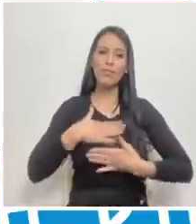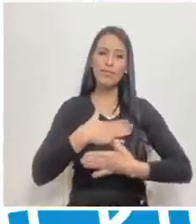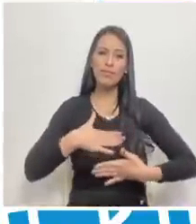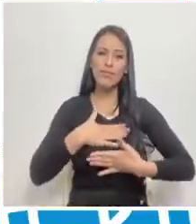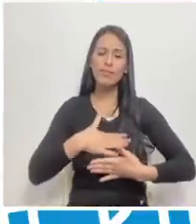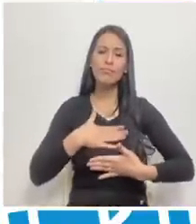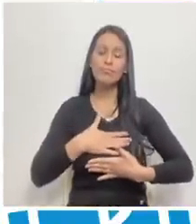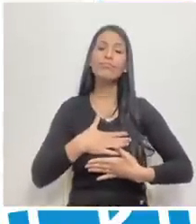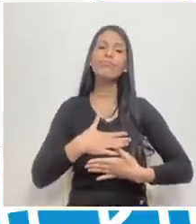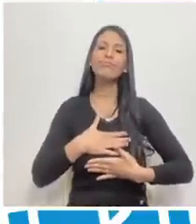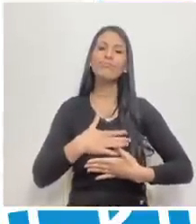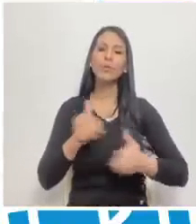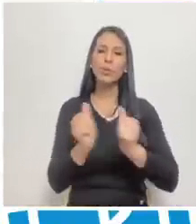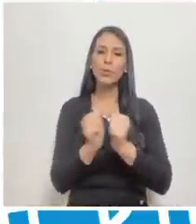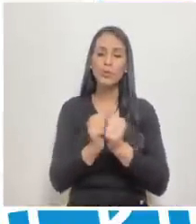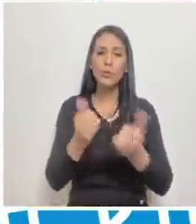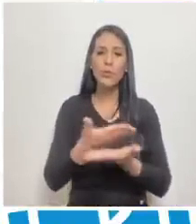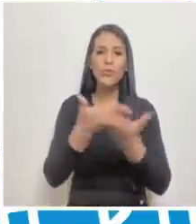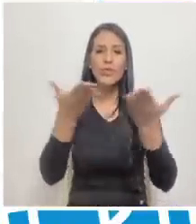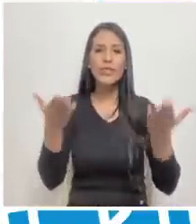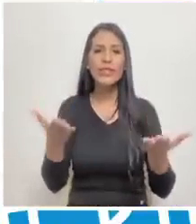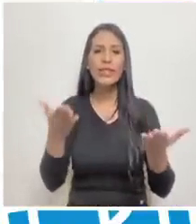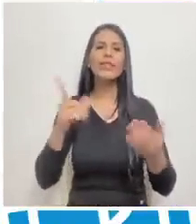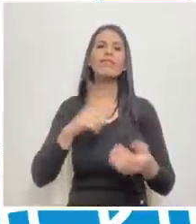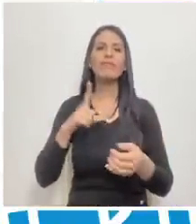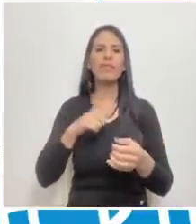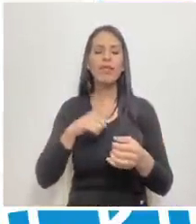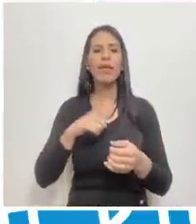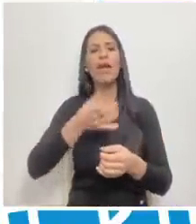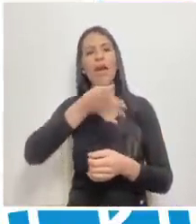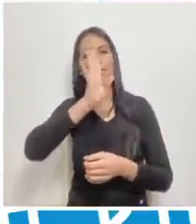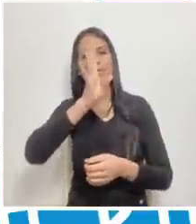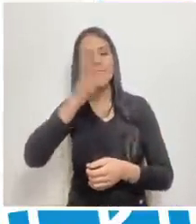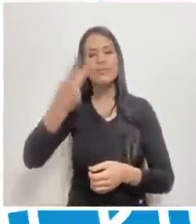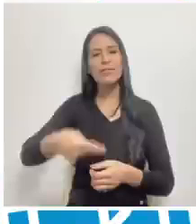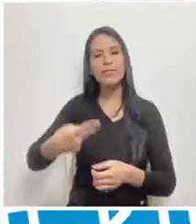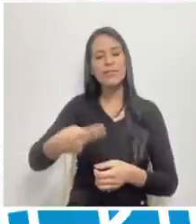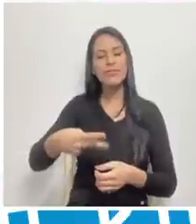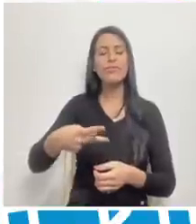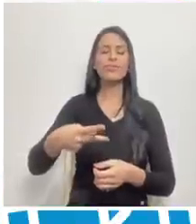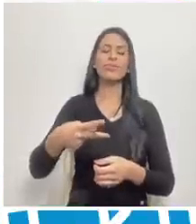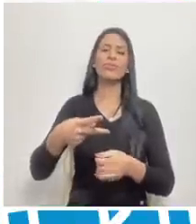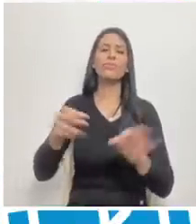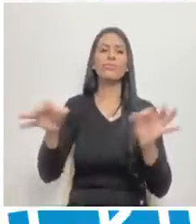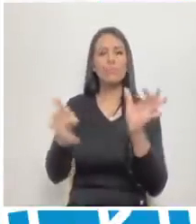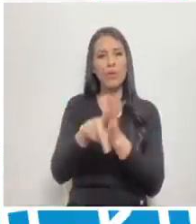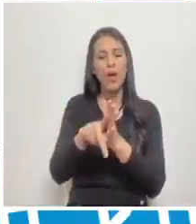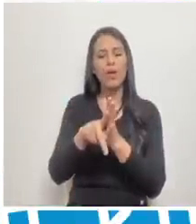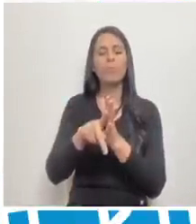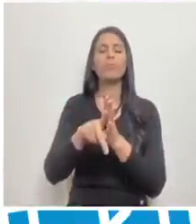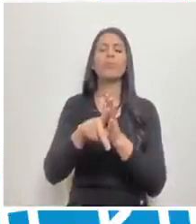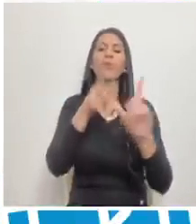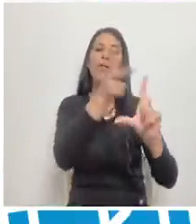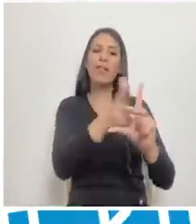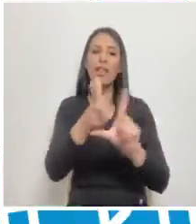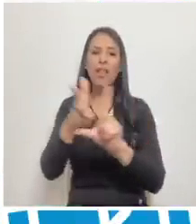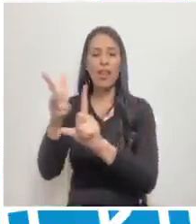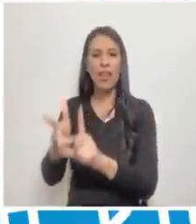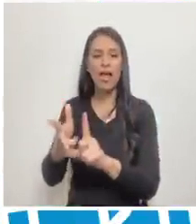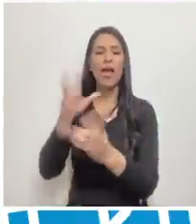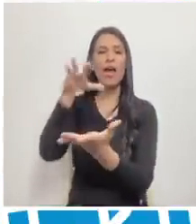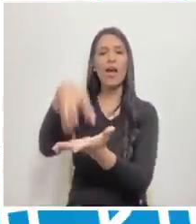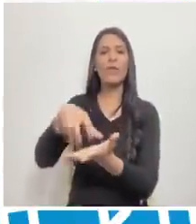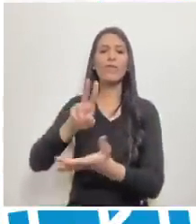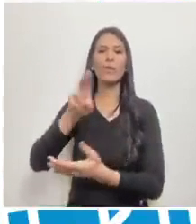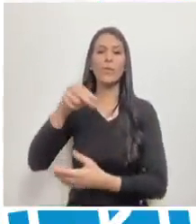acompanham essa iniciativa do Instituto Unibanco, esses debates tão importantes para o futuro das juventudes